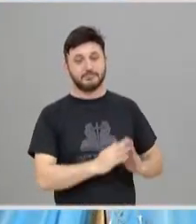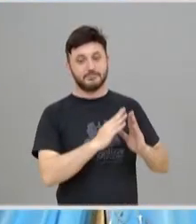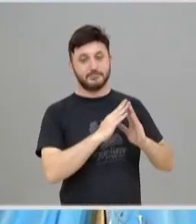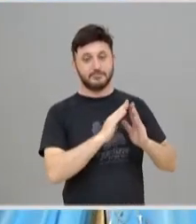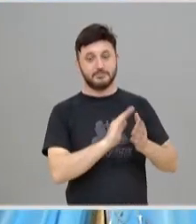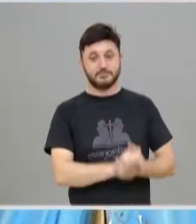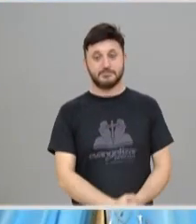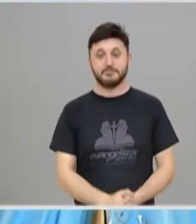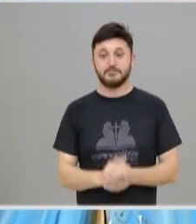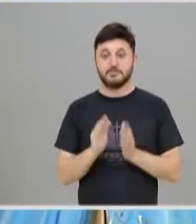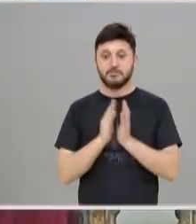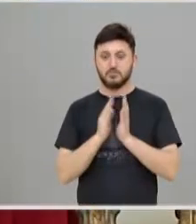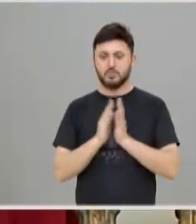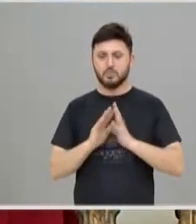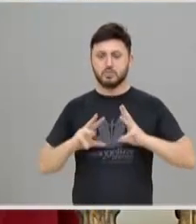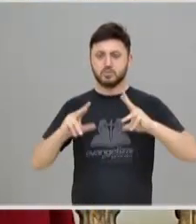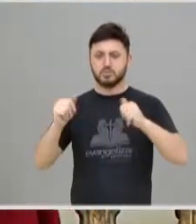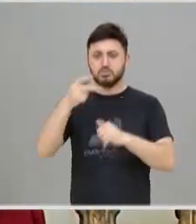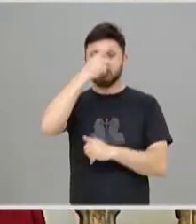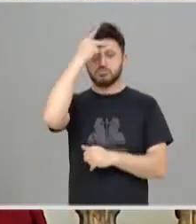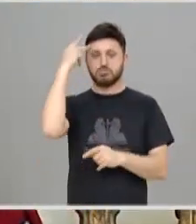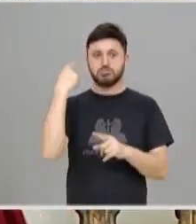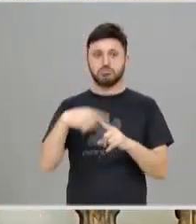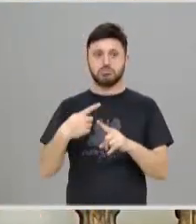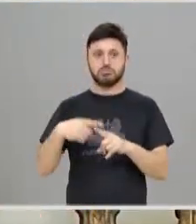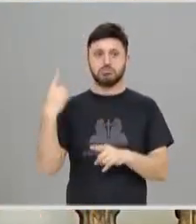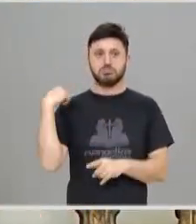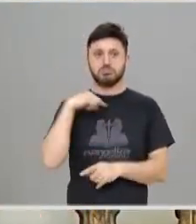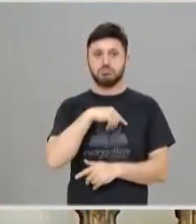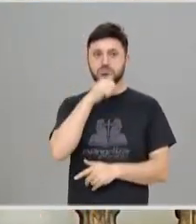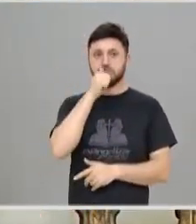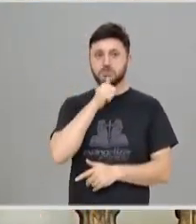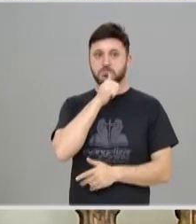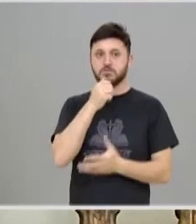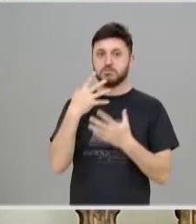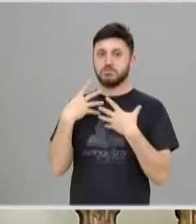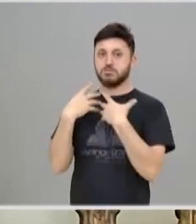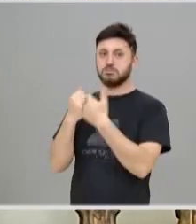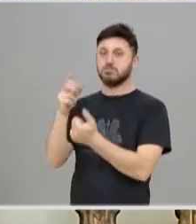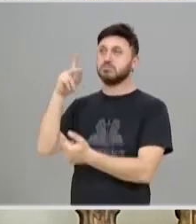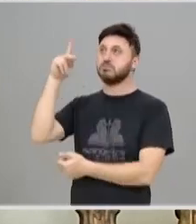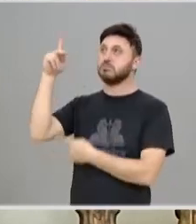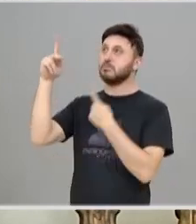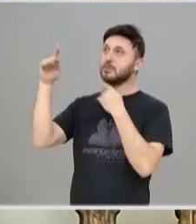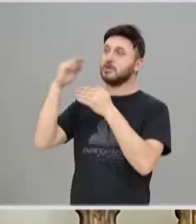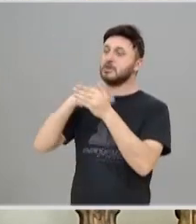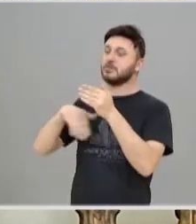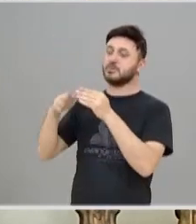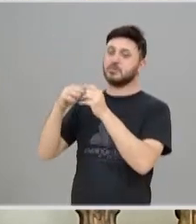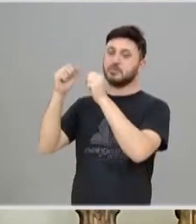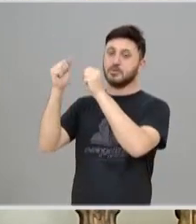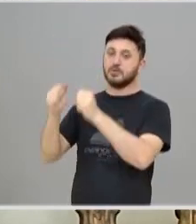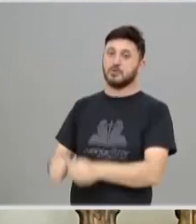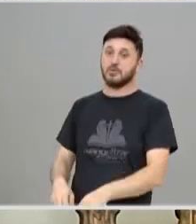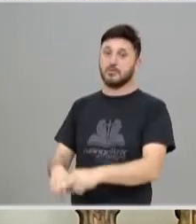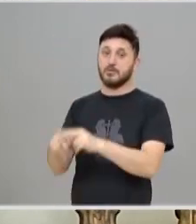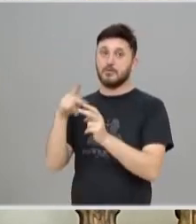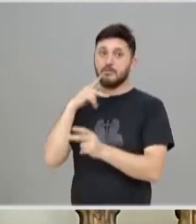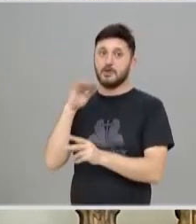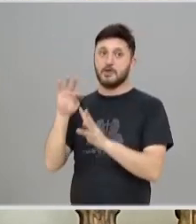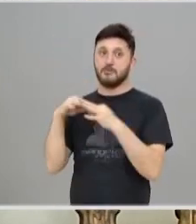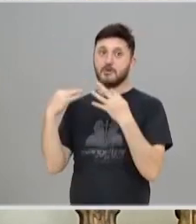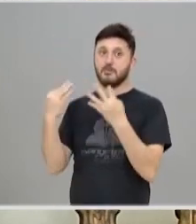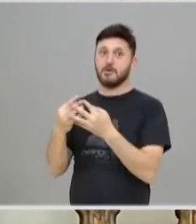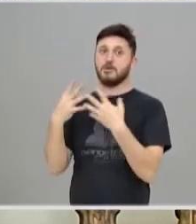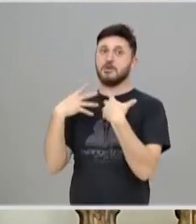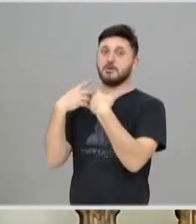amor. Orai, irmãos e irmãs, para que esse nosso sacrifício, no dia dos pais, pelos pais, pela família,